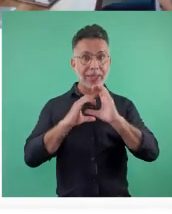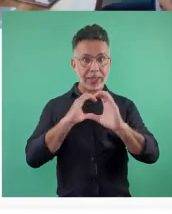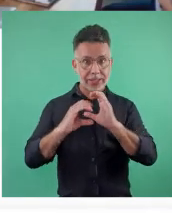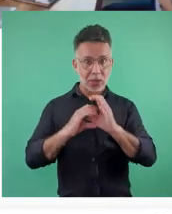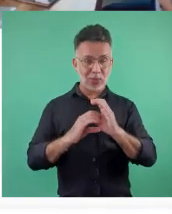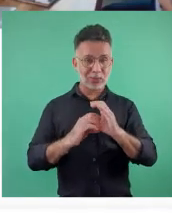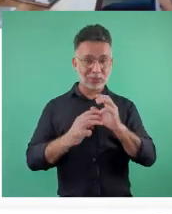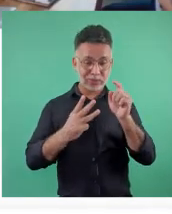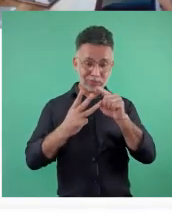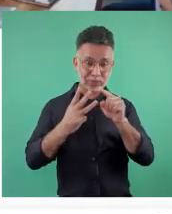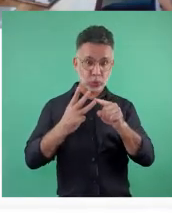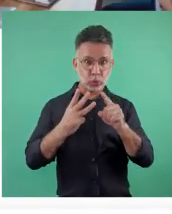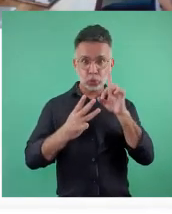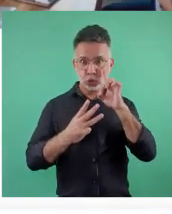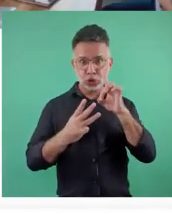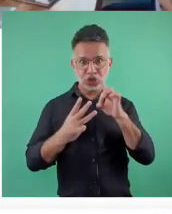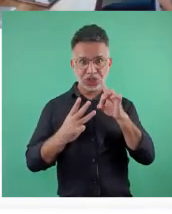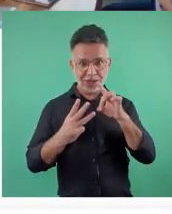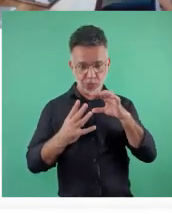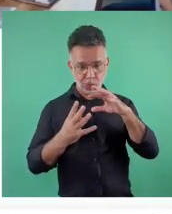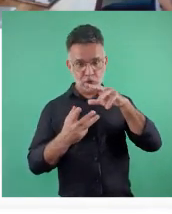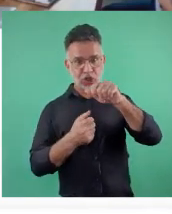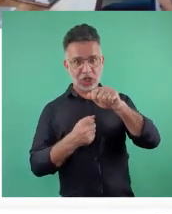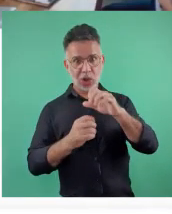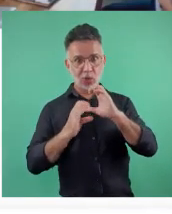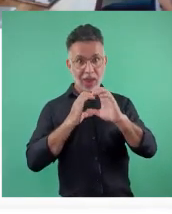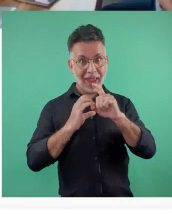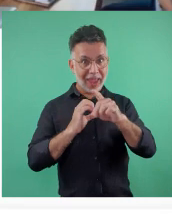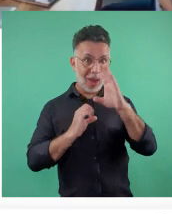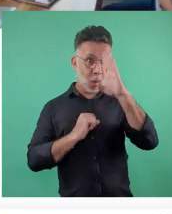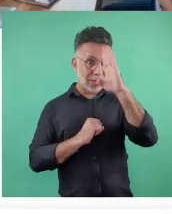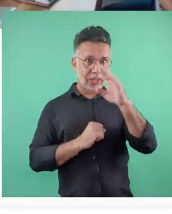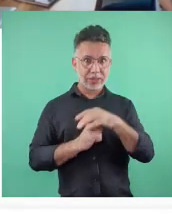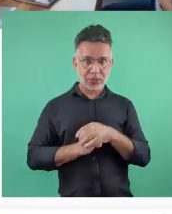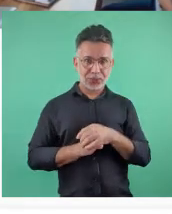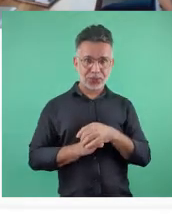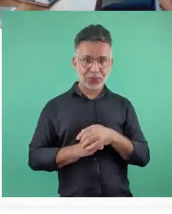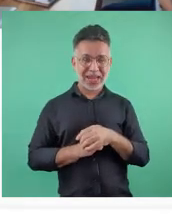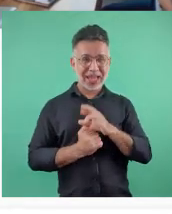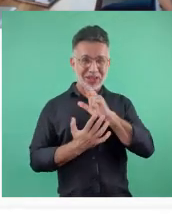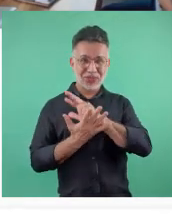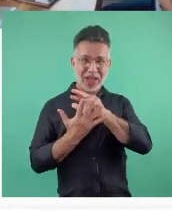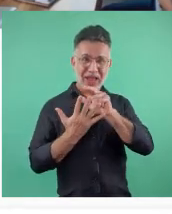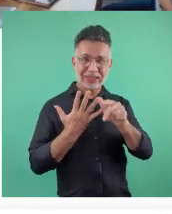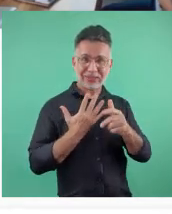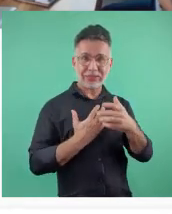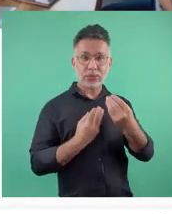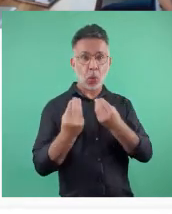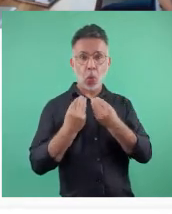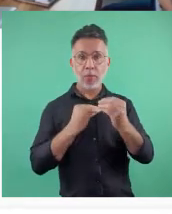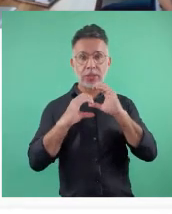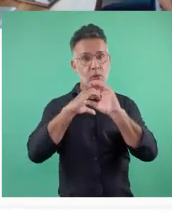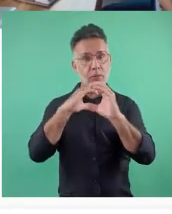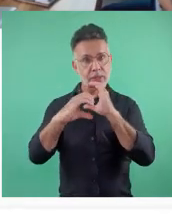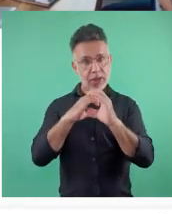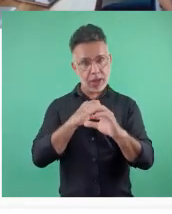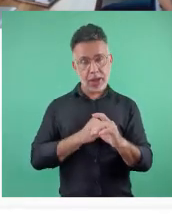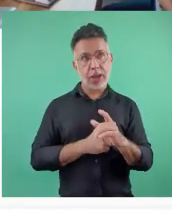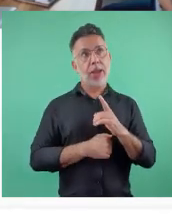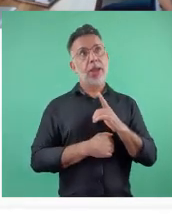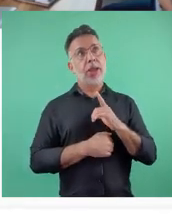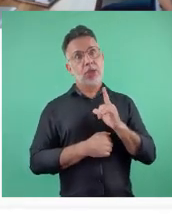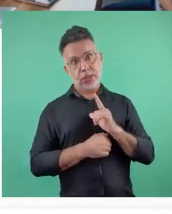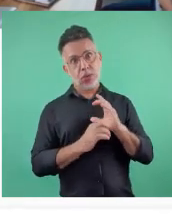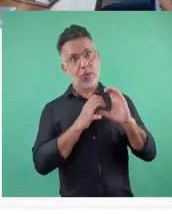o terceiro pilar, que é a comunicação, né? O terceiro pilar do Dia Mundial da Audição é a comunicação. Existem